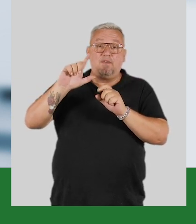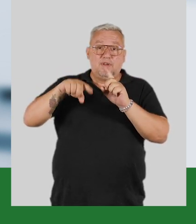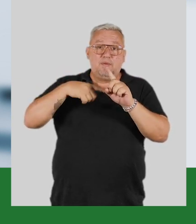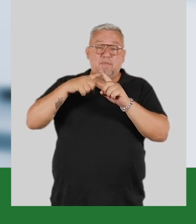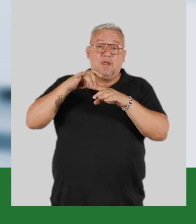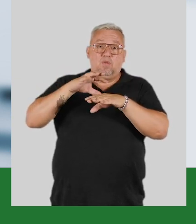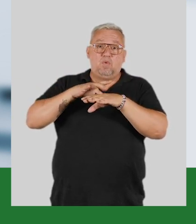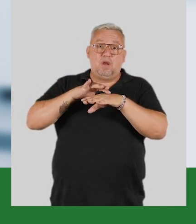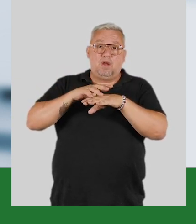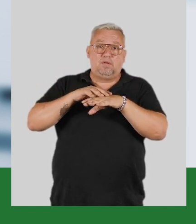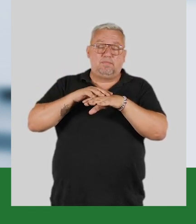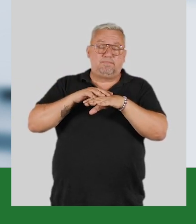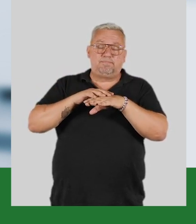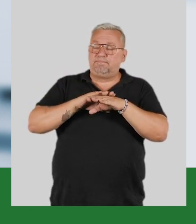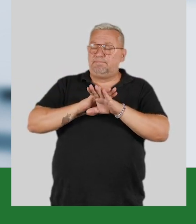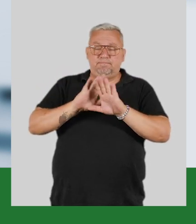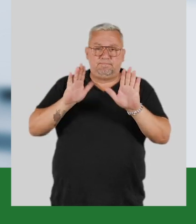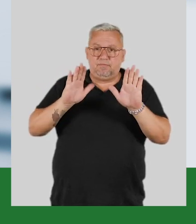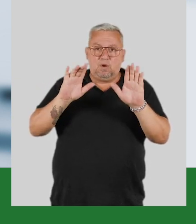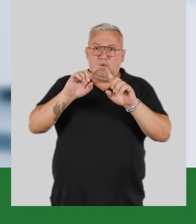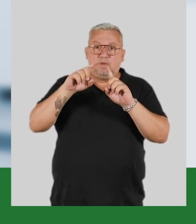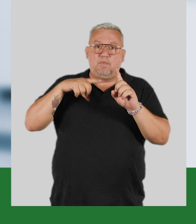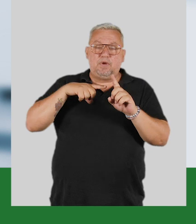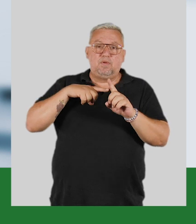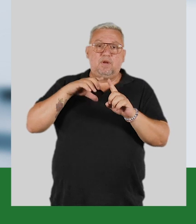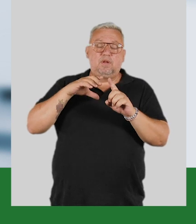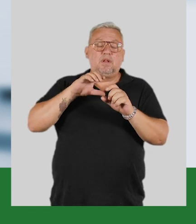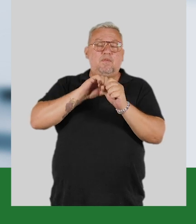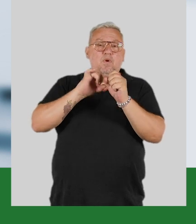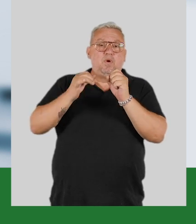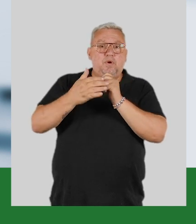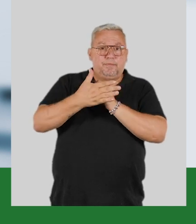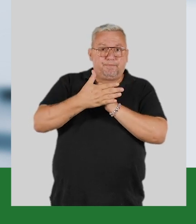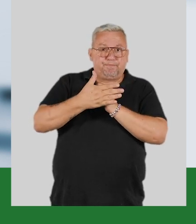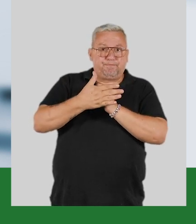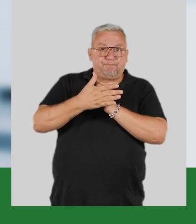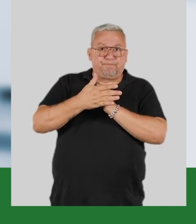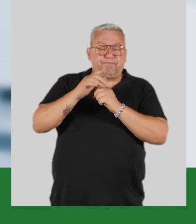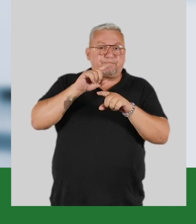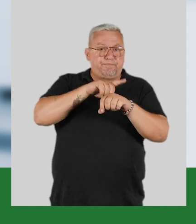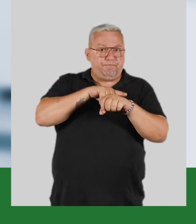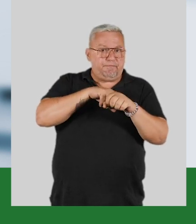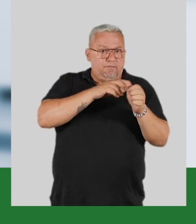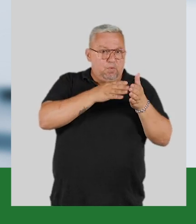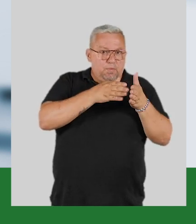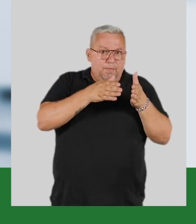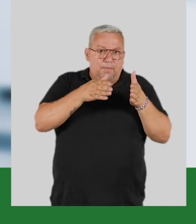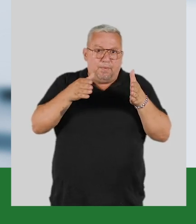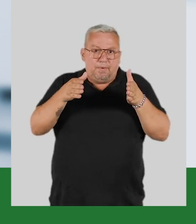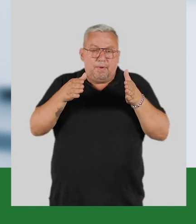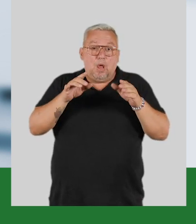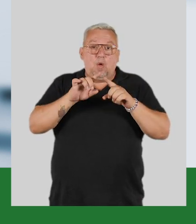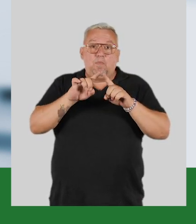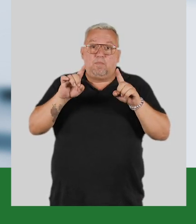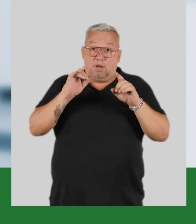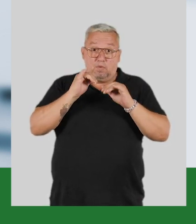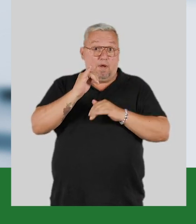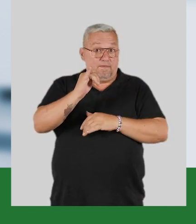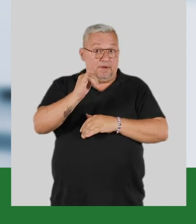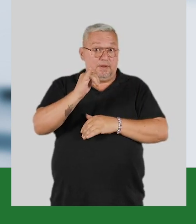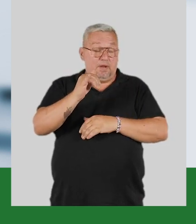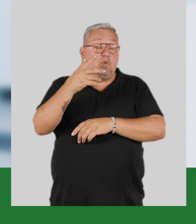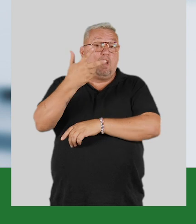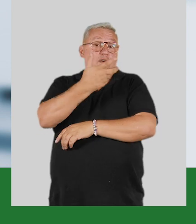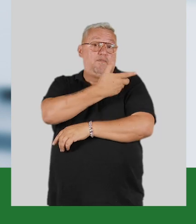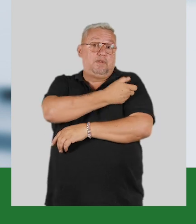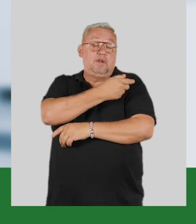pessoa ter um evento adverso grave se a pessoa teve coronavírus num curto espaço de tempo. Mas, como eu disse, a vacina